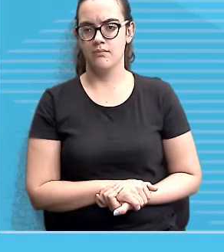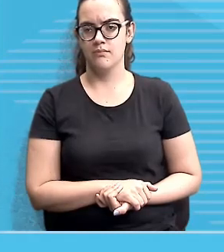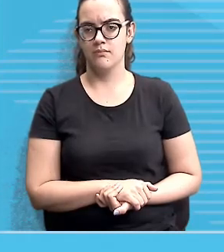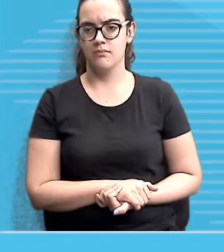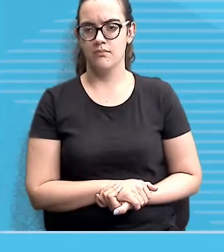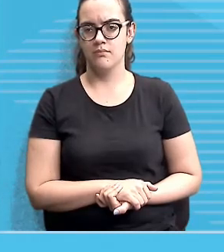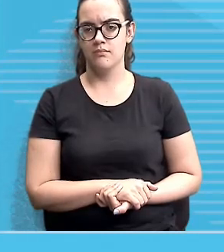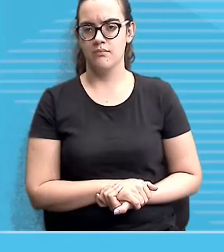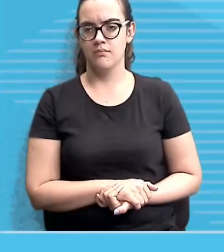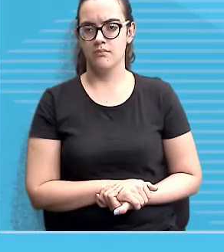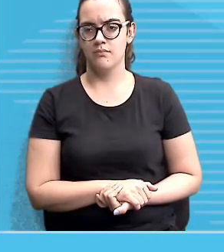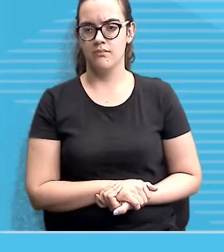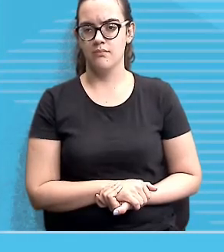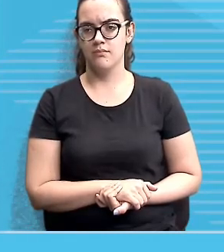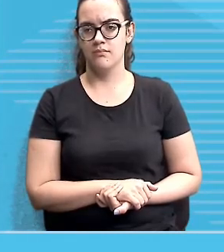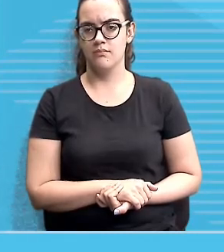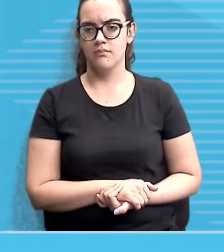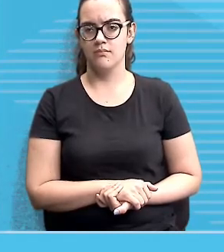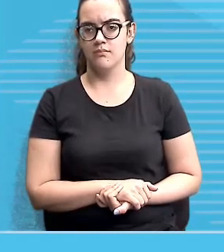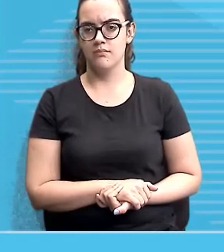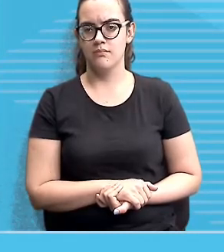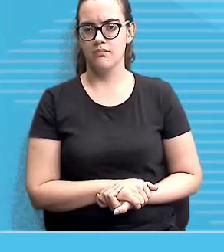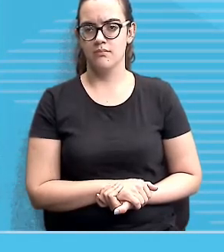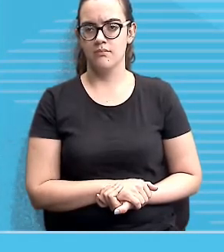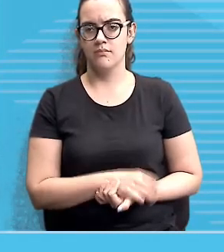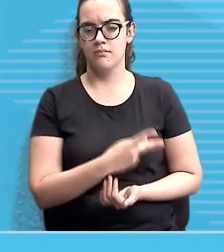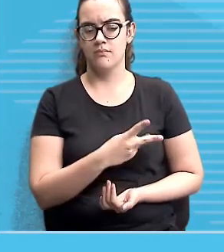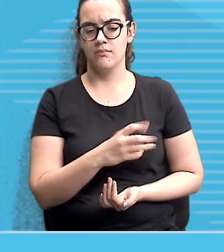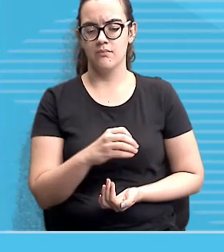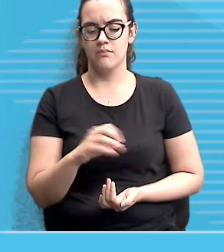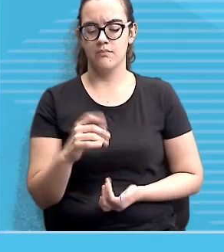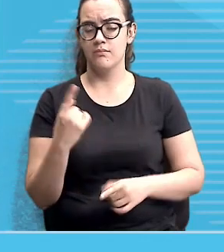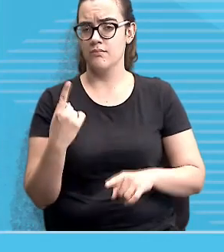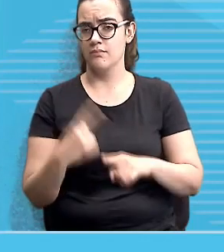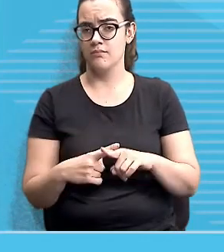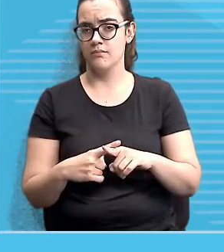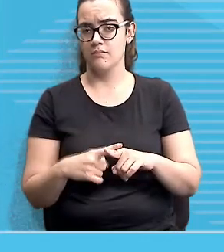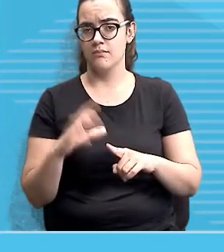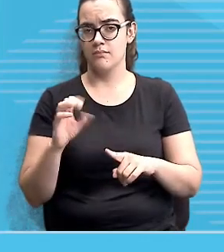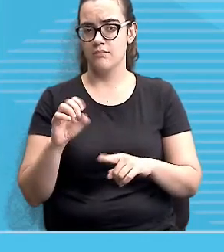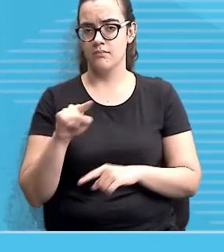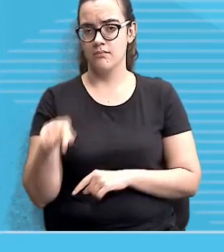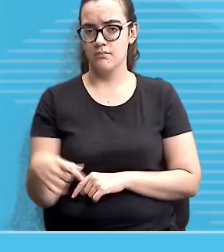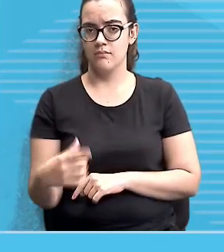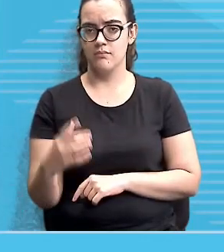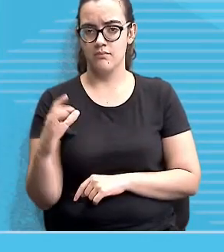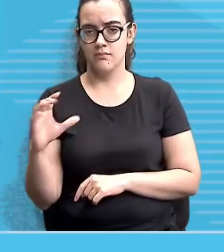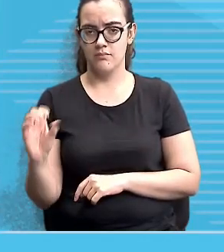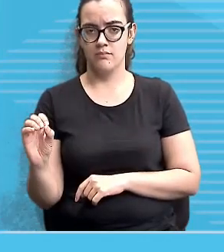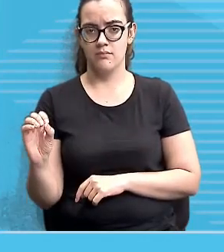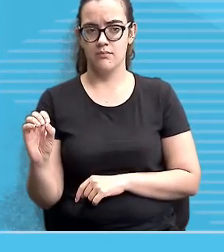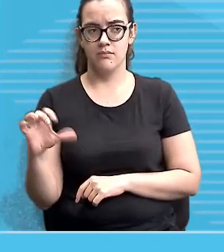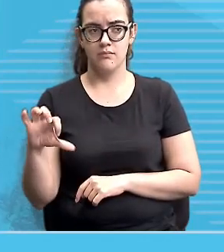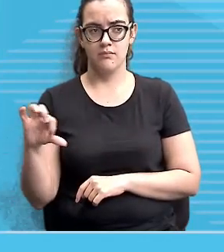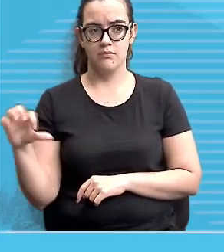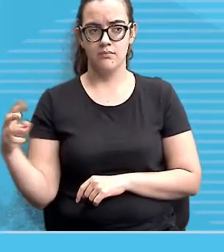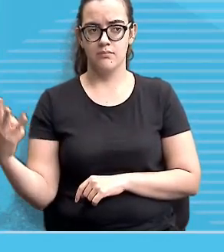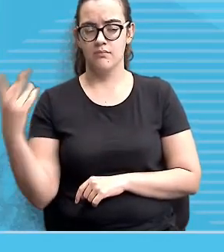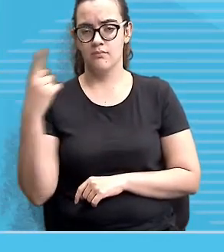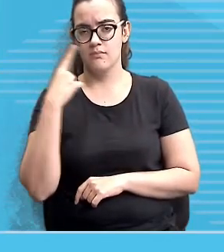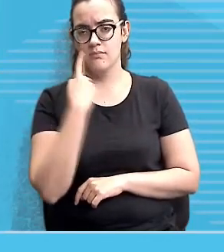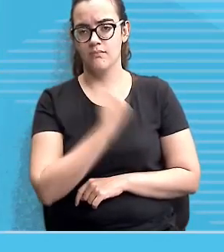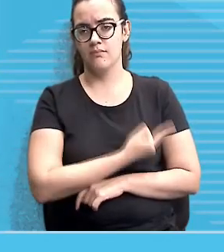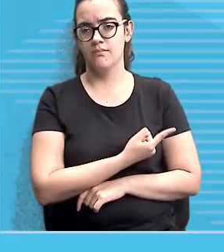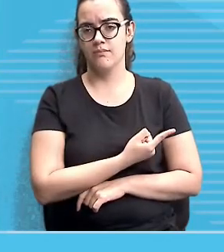bom então ficaria 300x 0,093 que dá